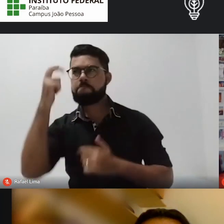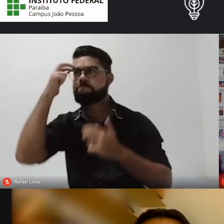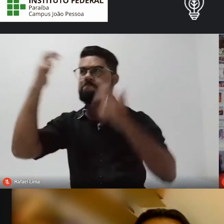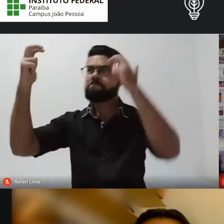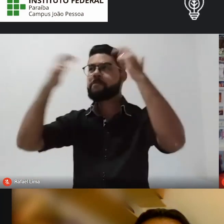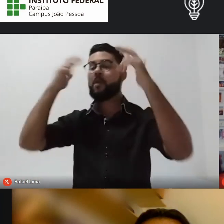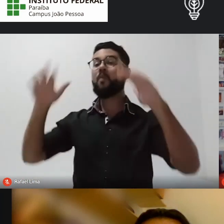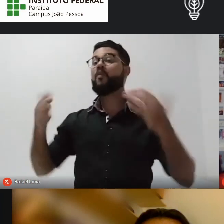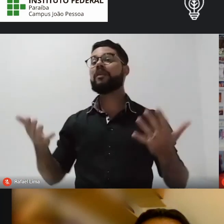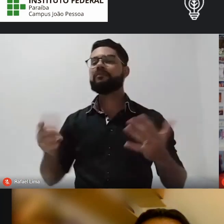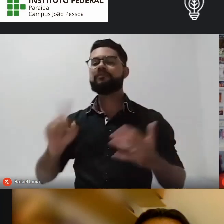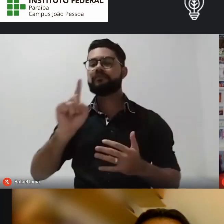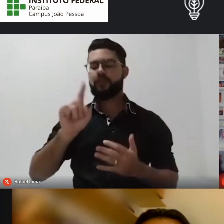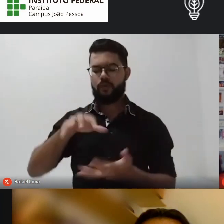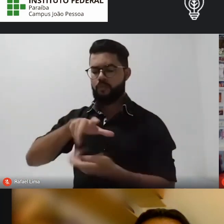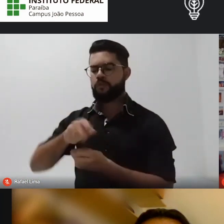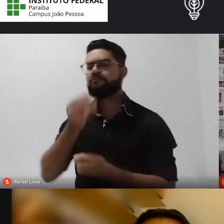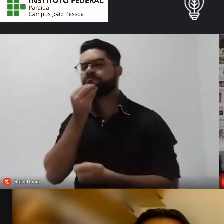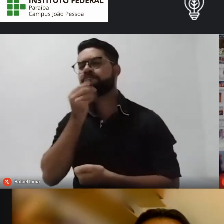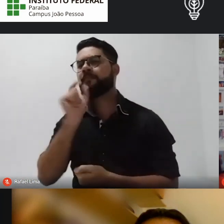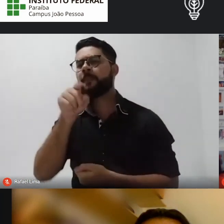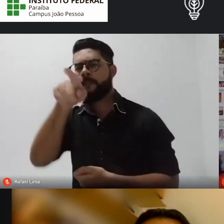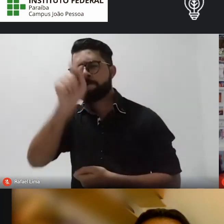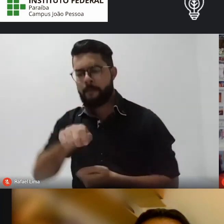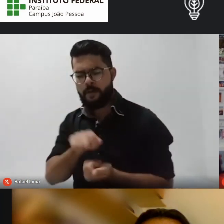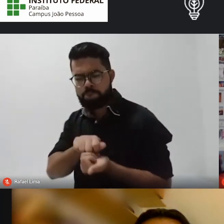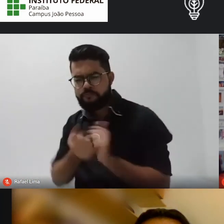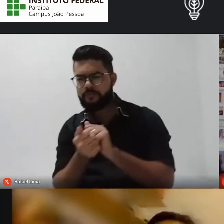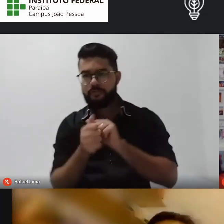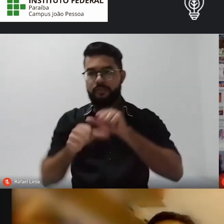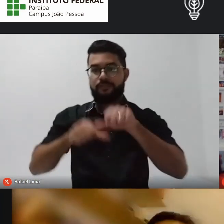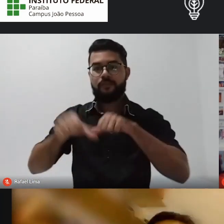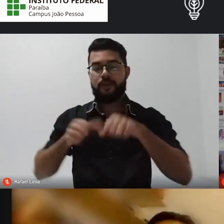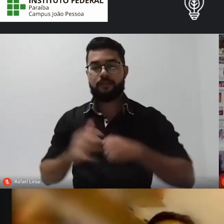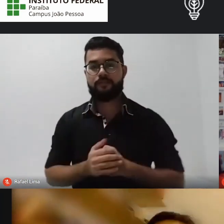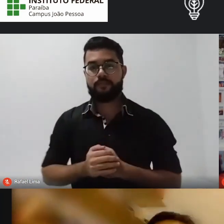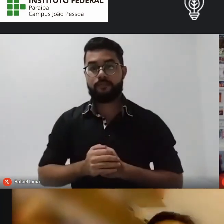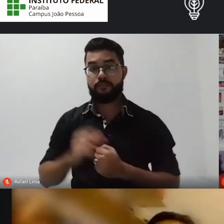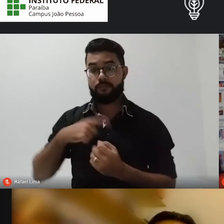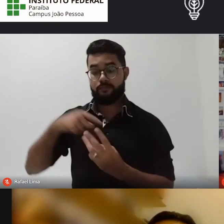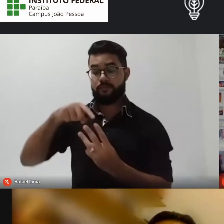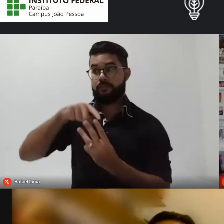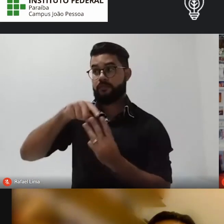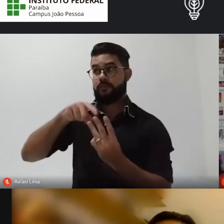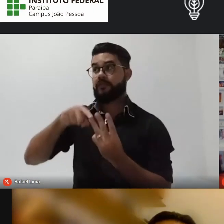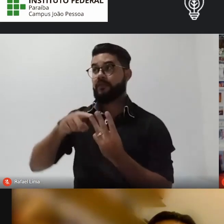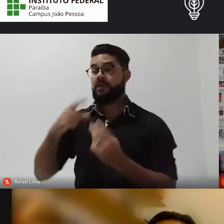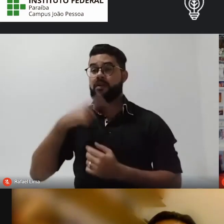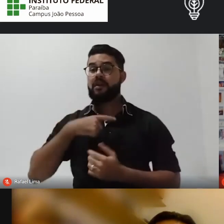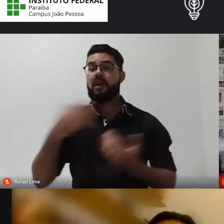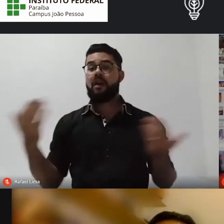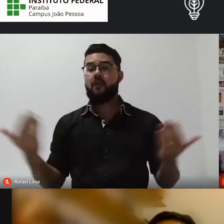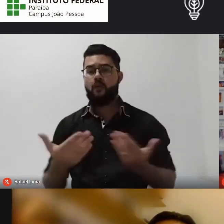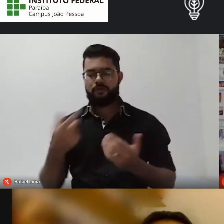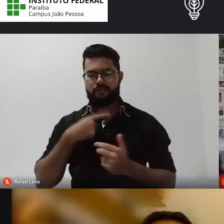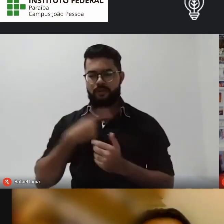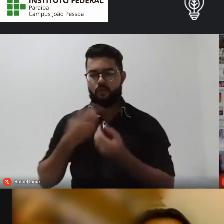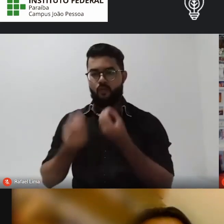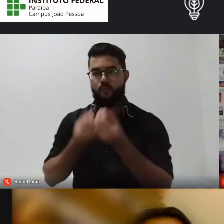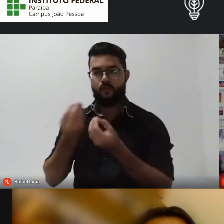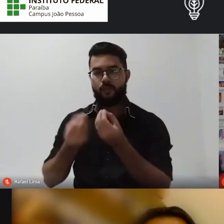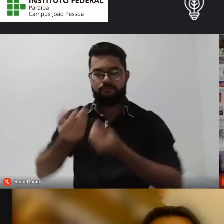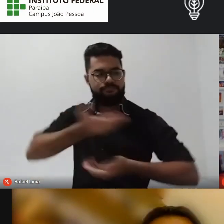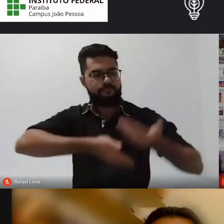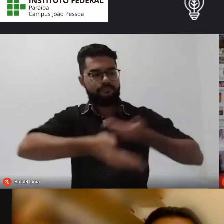que é que você pode fazer com isso. Né? Então, após esses 3 dias de belíssimas contribuições,